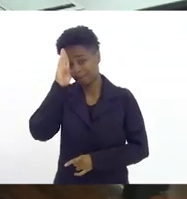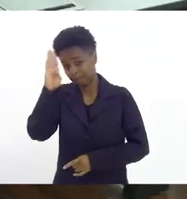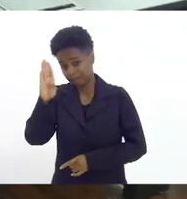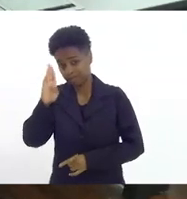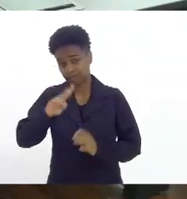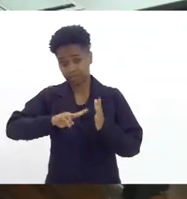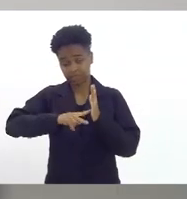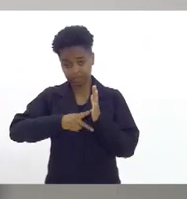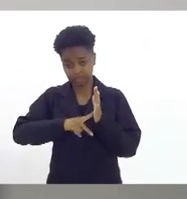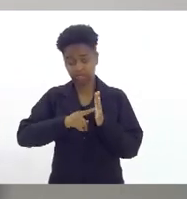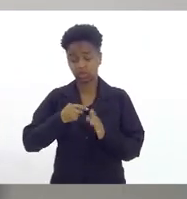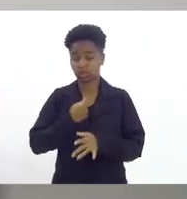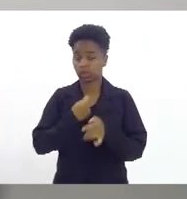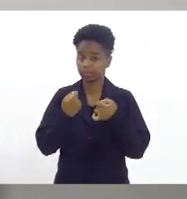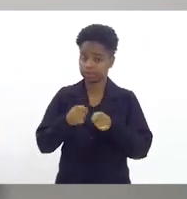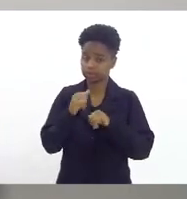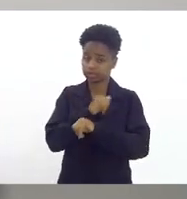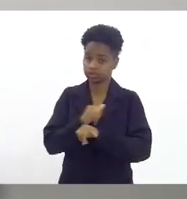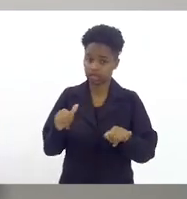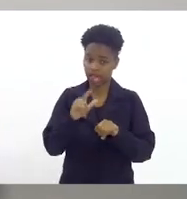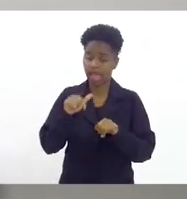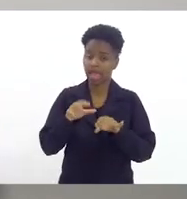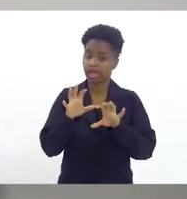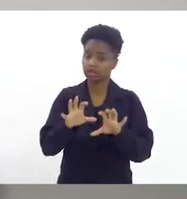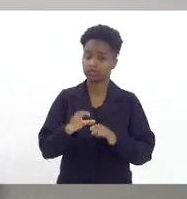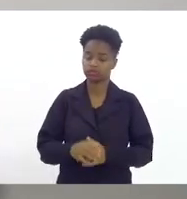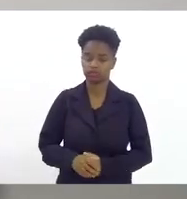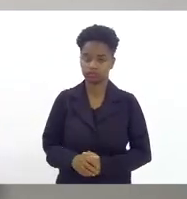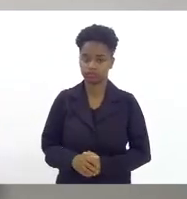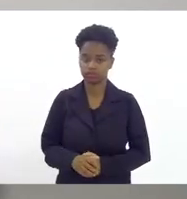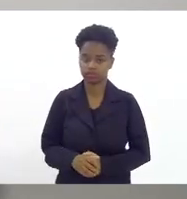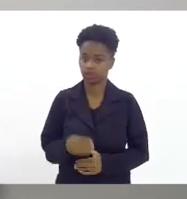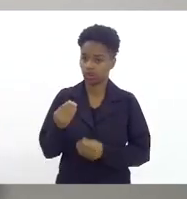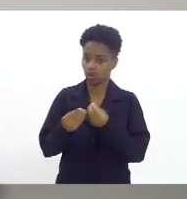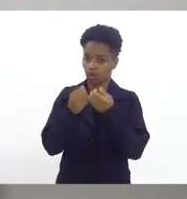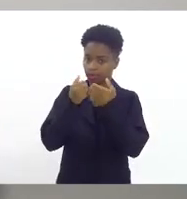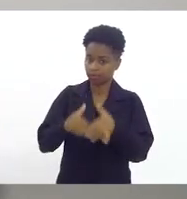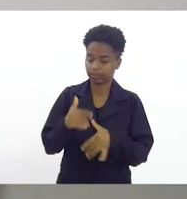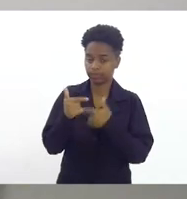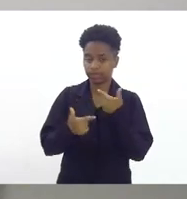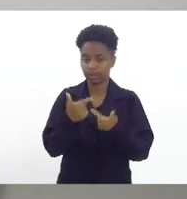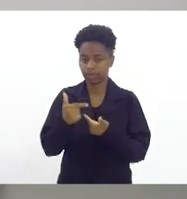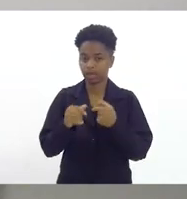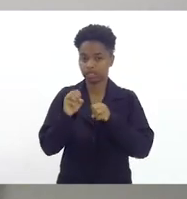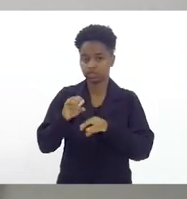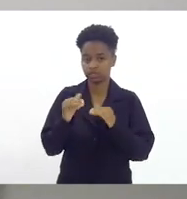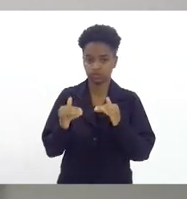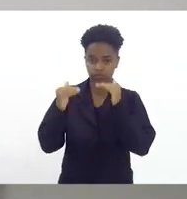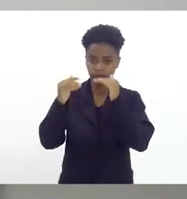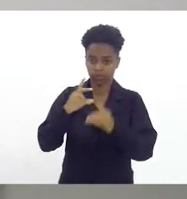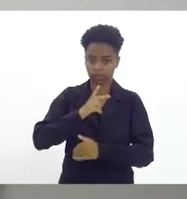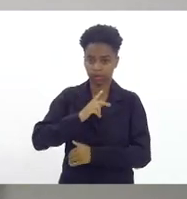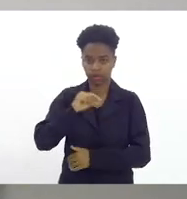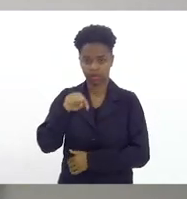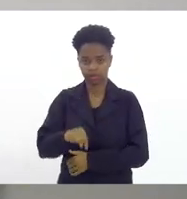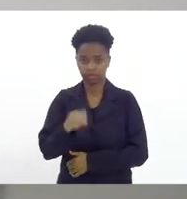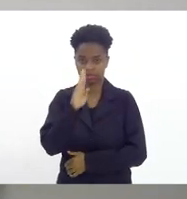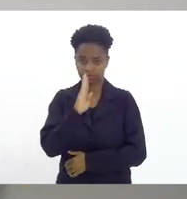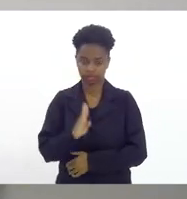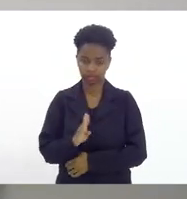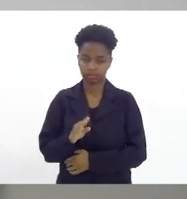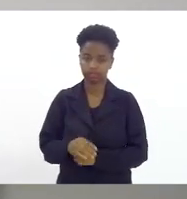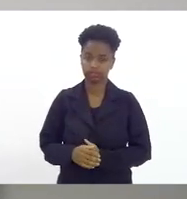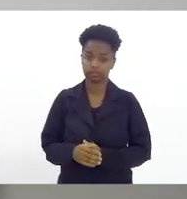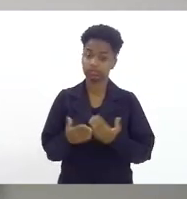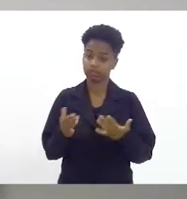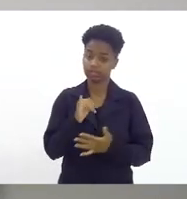que a gente tem que frisar é essa situação da precarização do trabalho no ensino superior privado no Brasil e quando eu